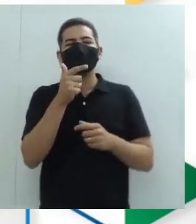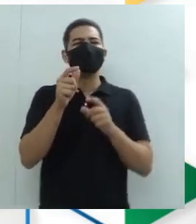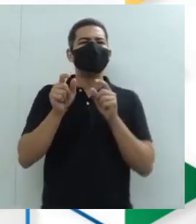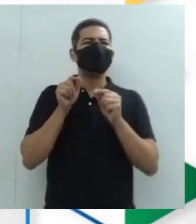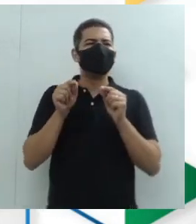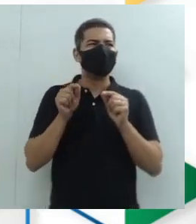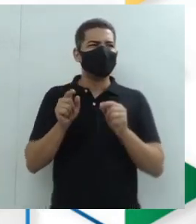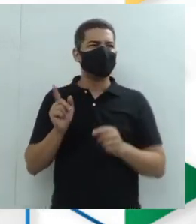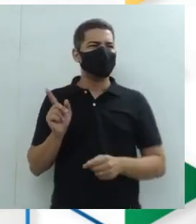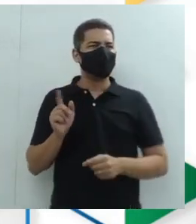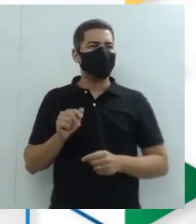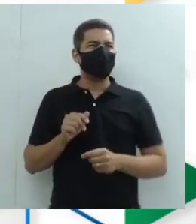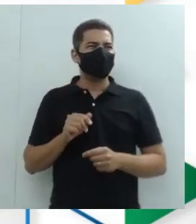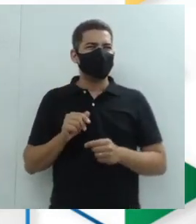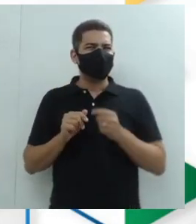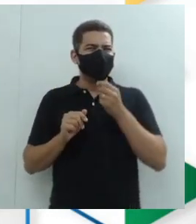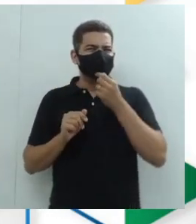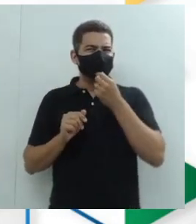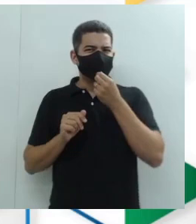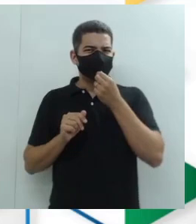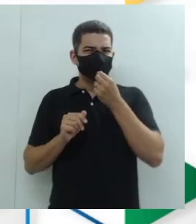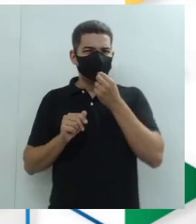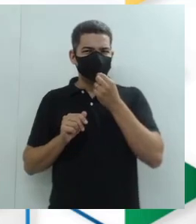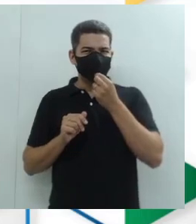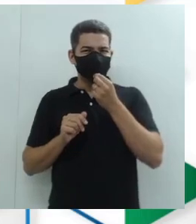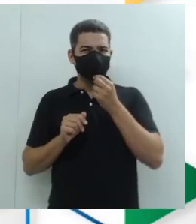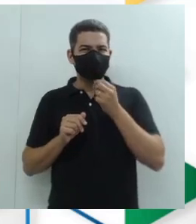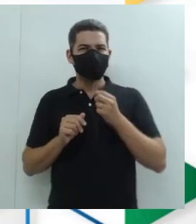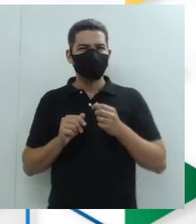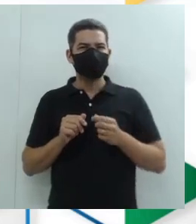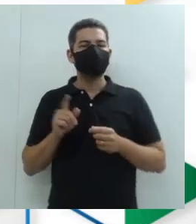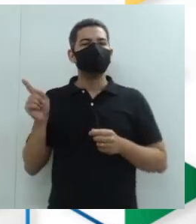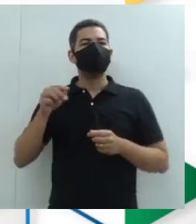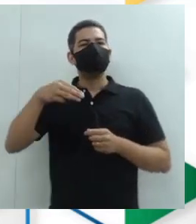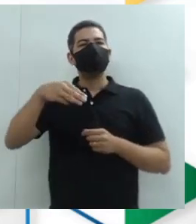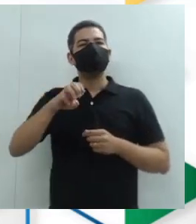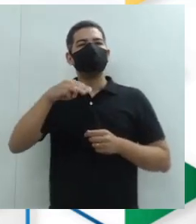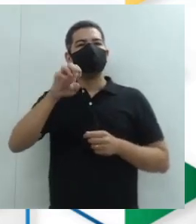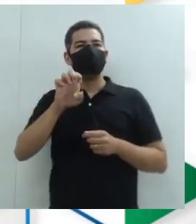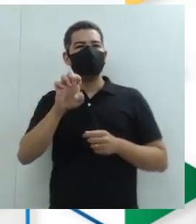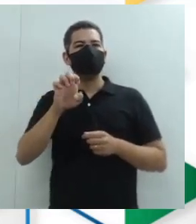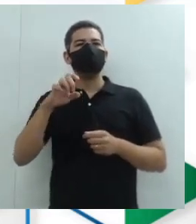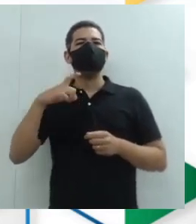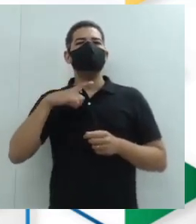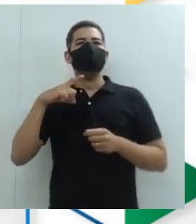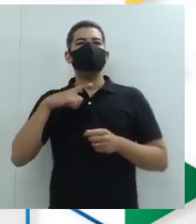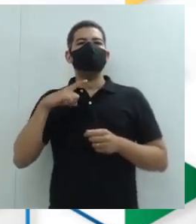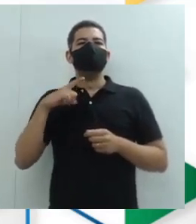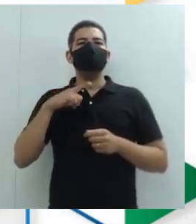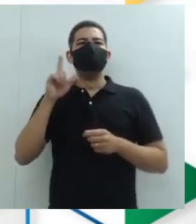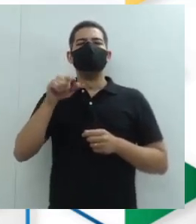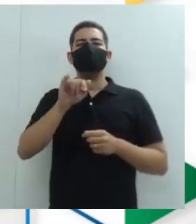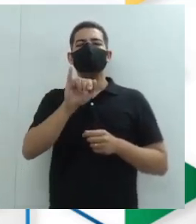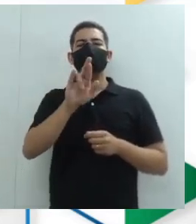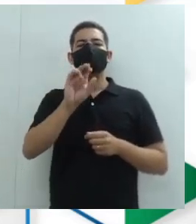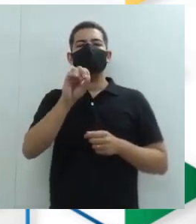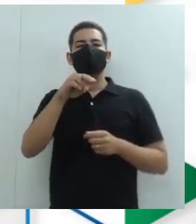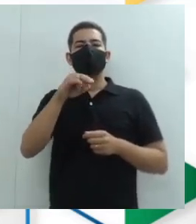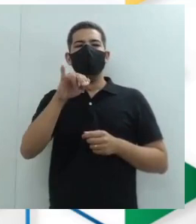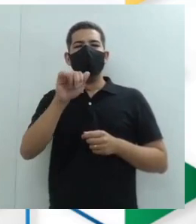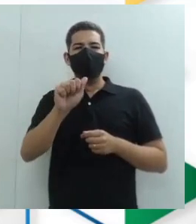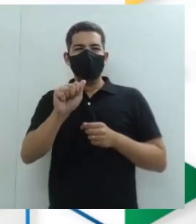neste meme? Olha só, no meme ao lado há um efeito de ironia.